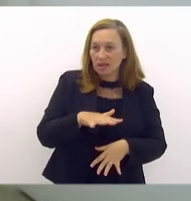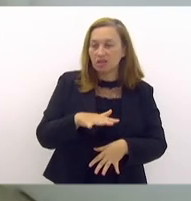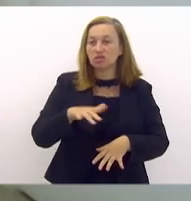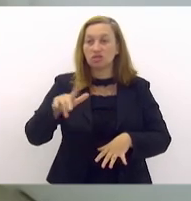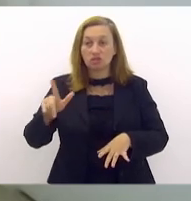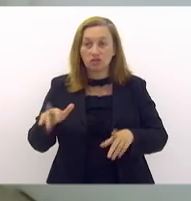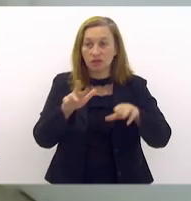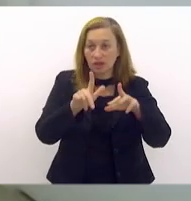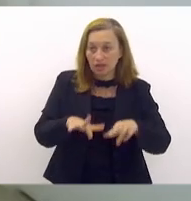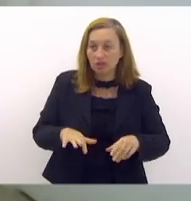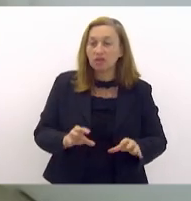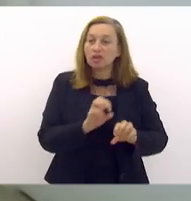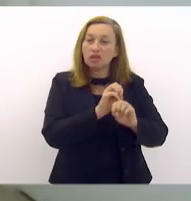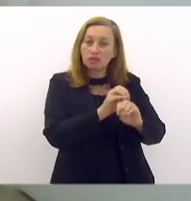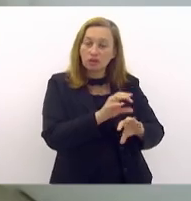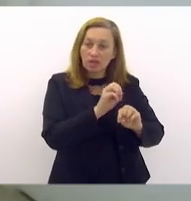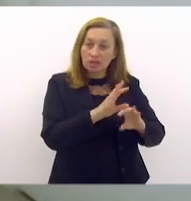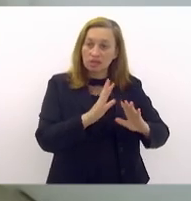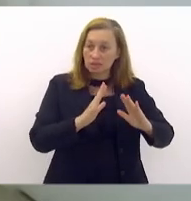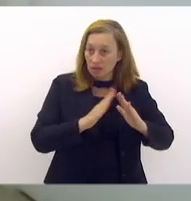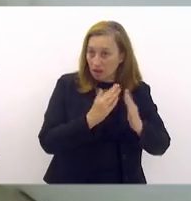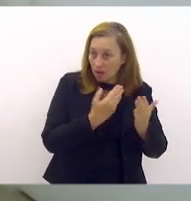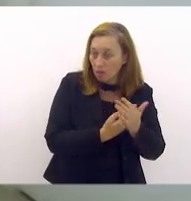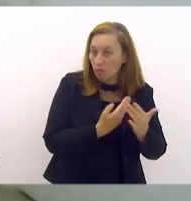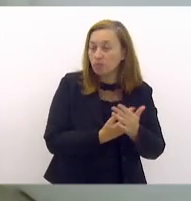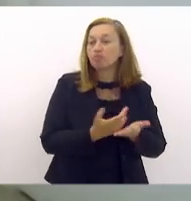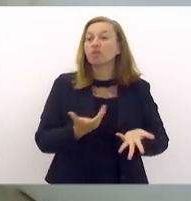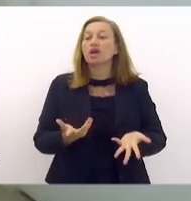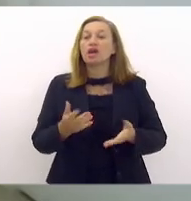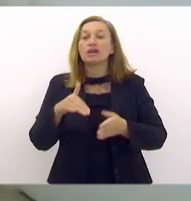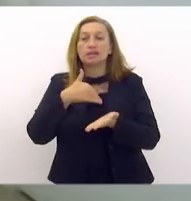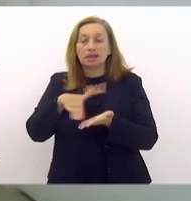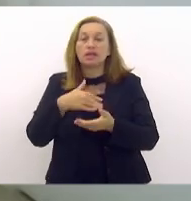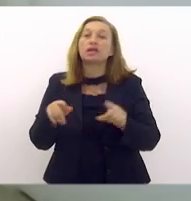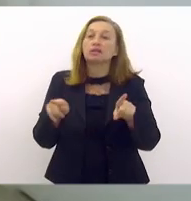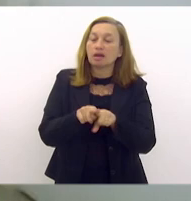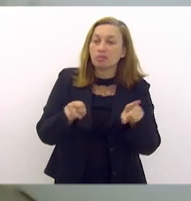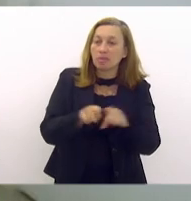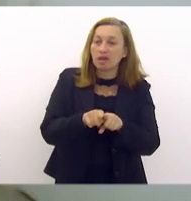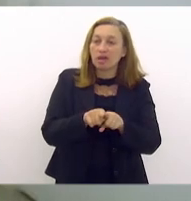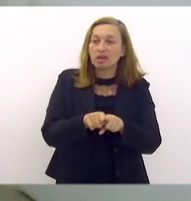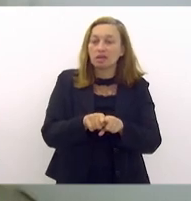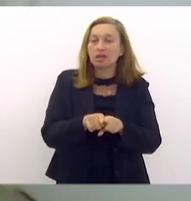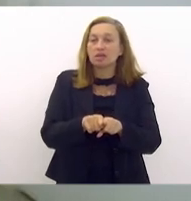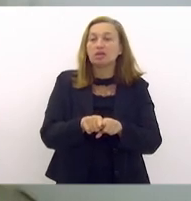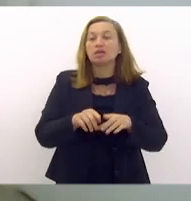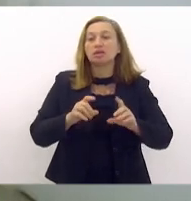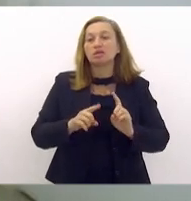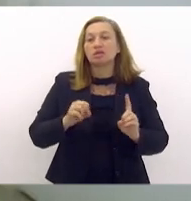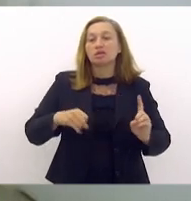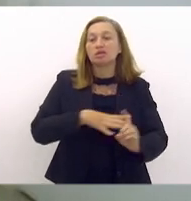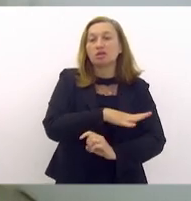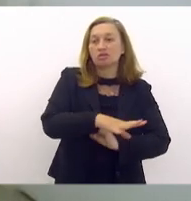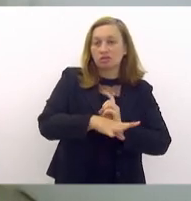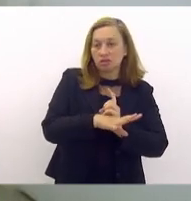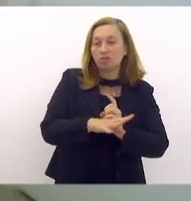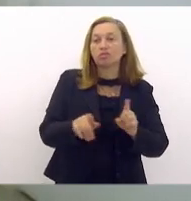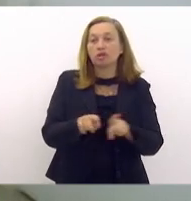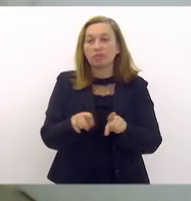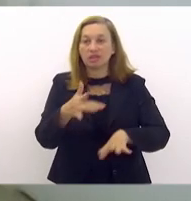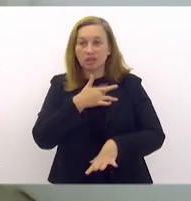seja o setor de educação, com as secretarias, mas também os serviços de assistência social e de